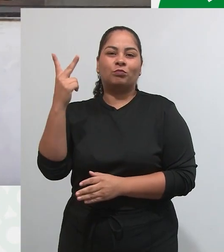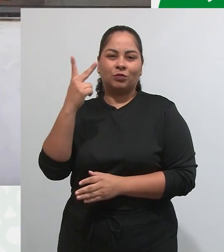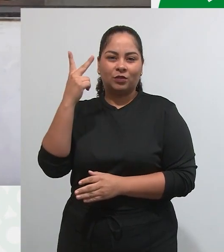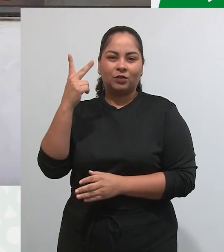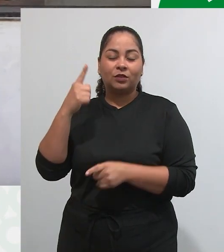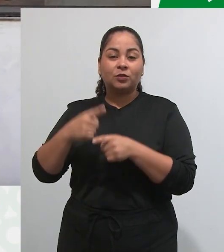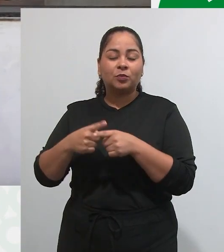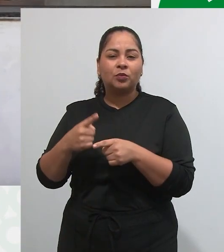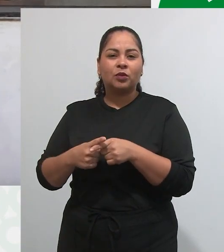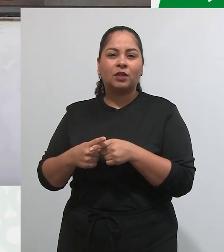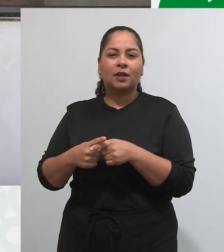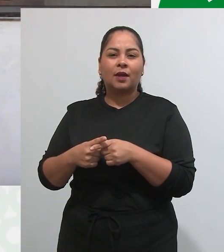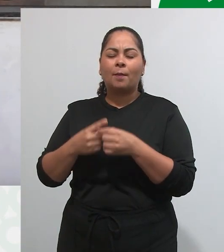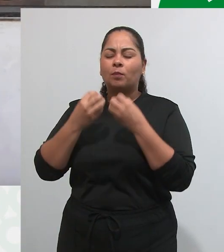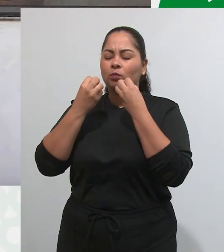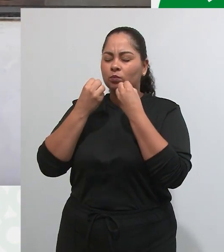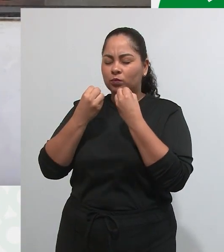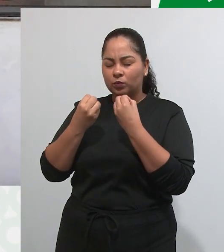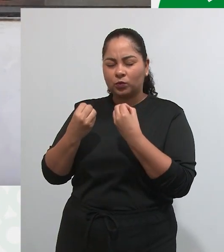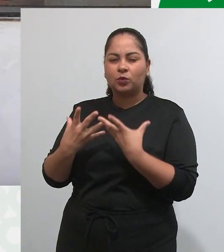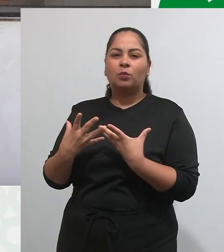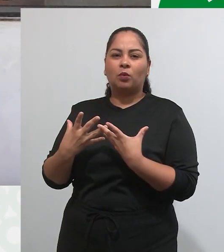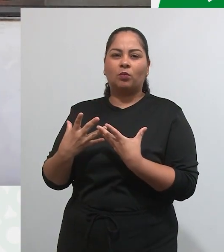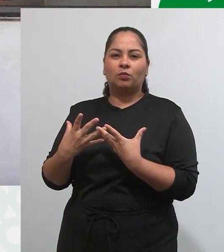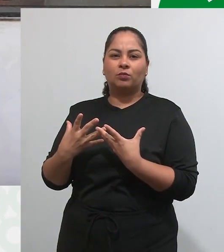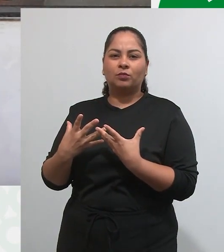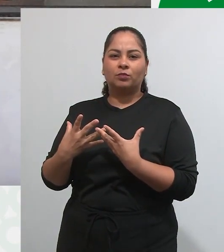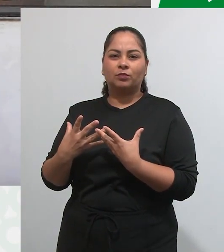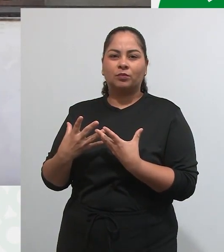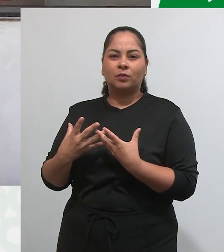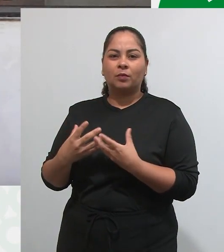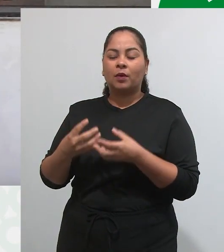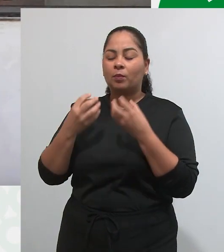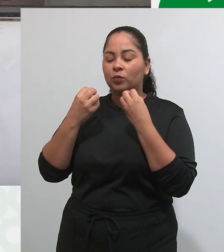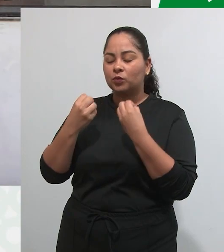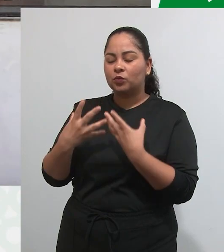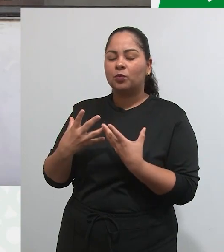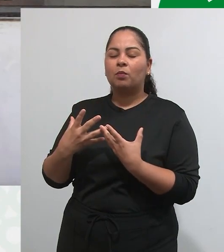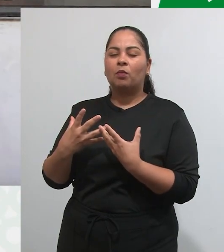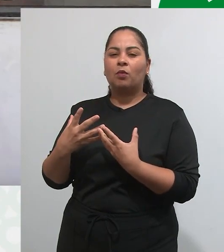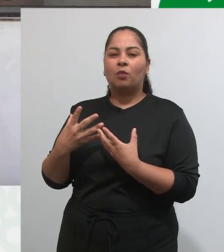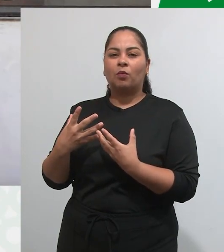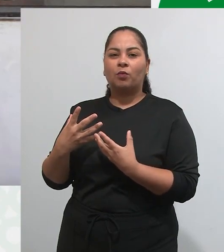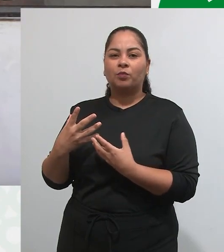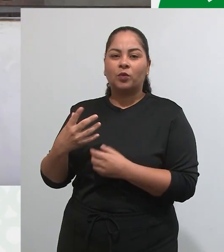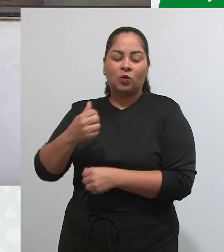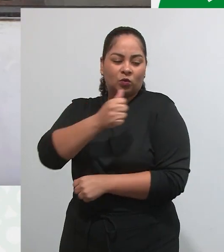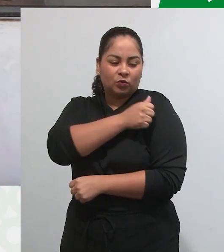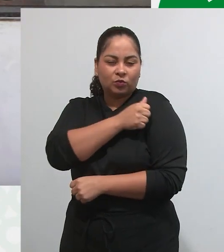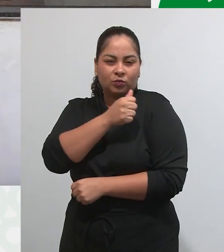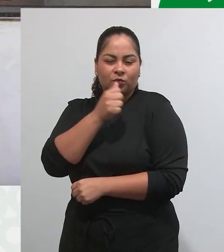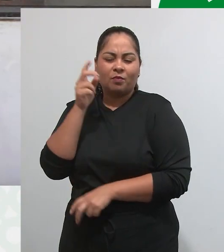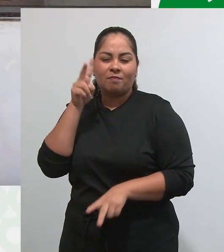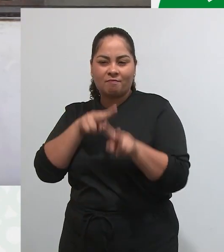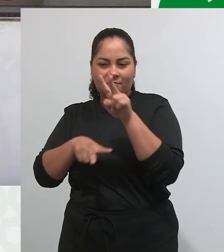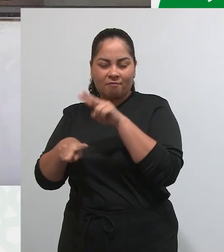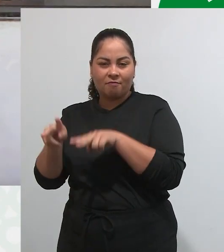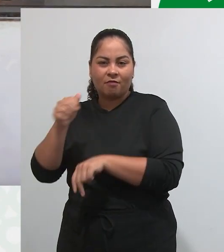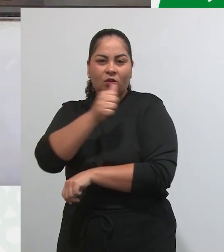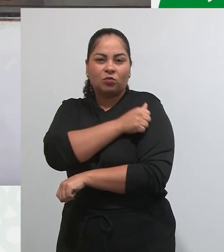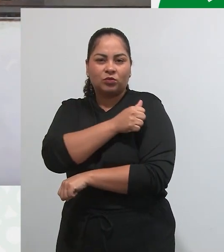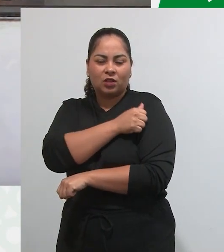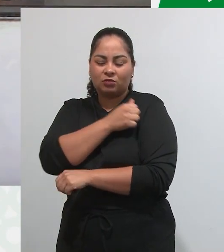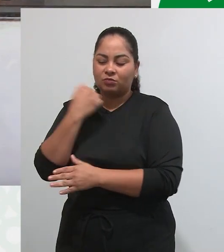pena, é maravilhoso, é bom você ver alguém, você ver seus discípulos te superando,